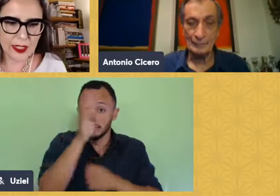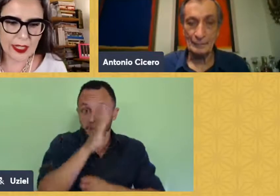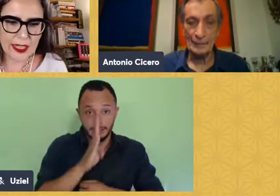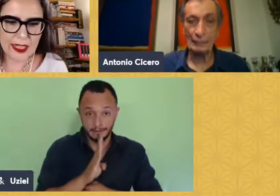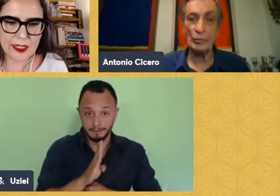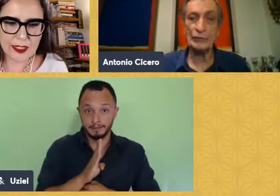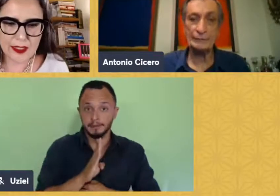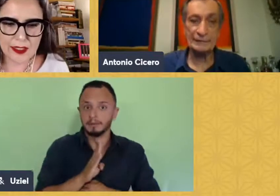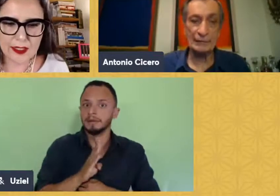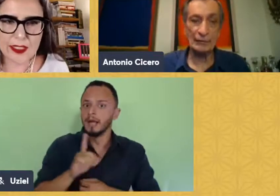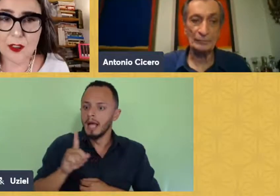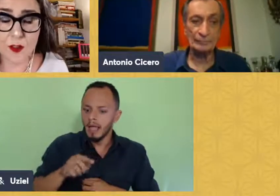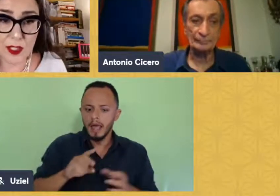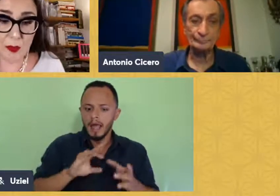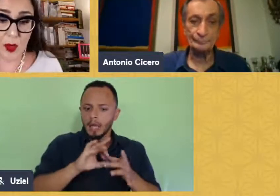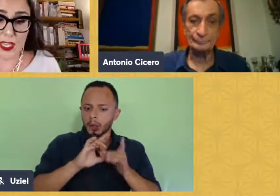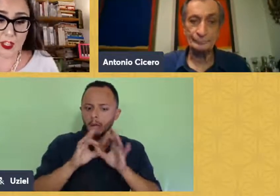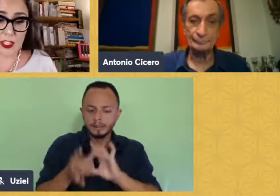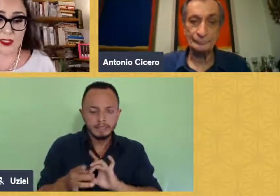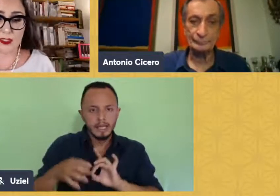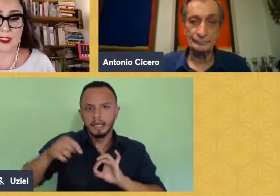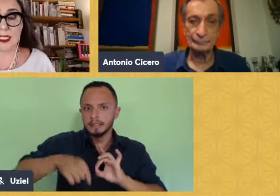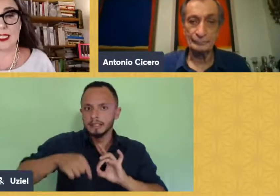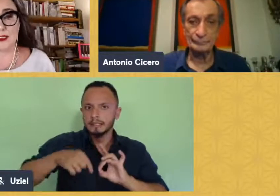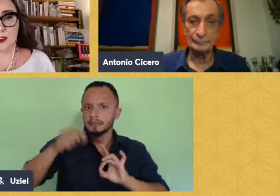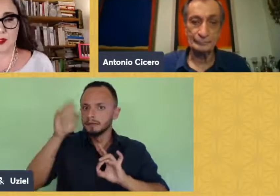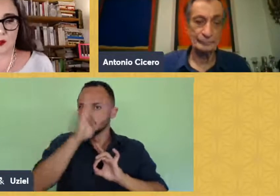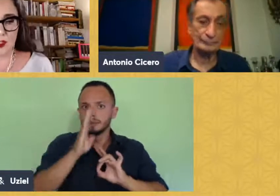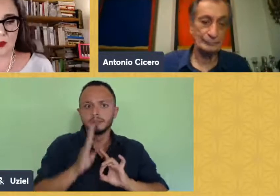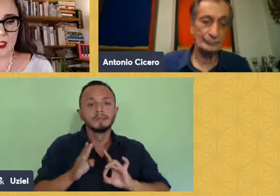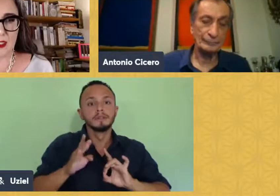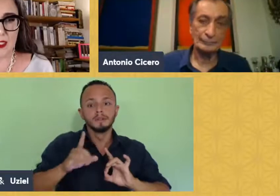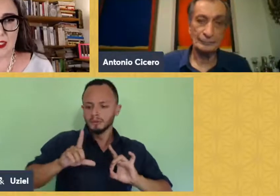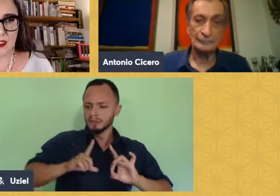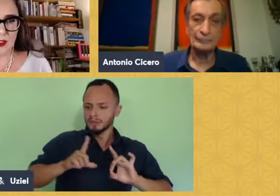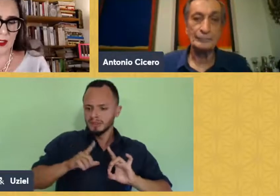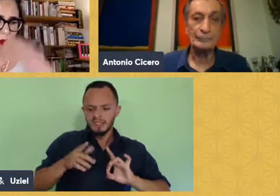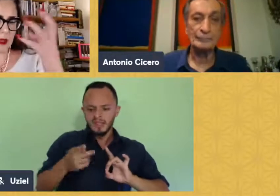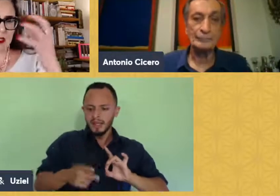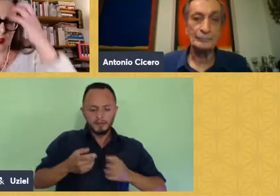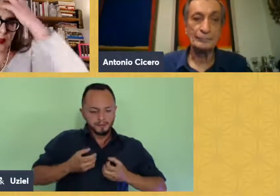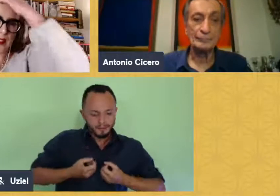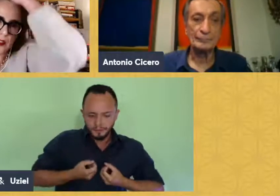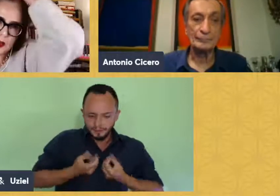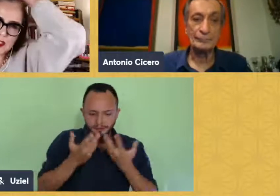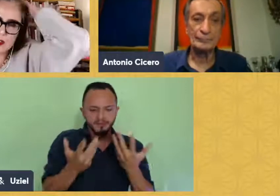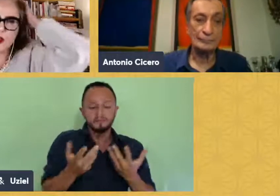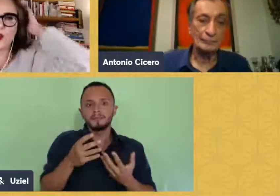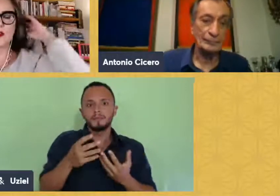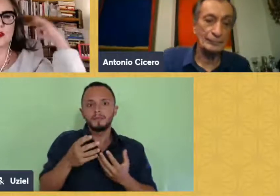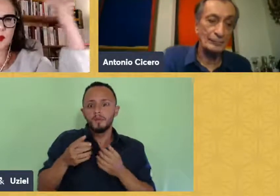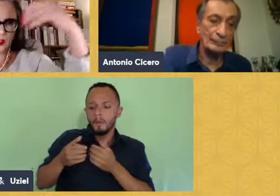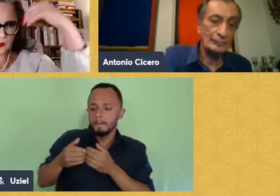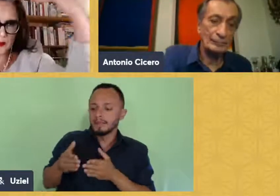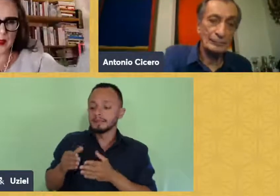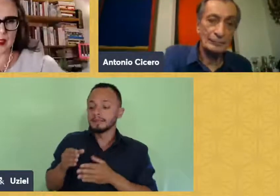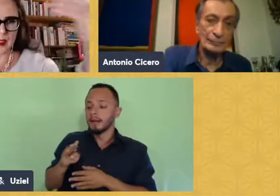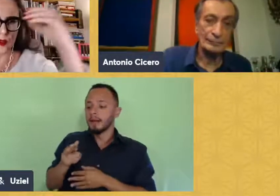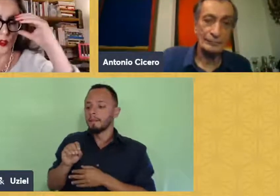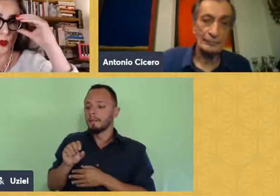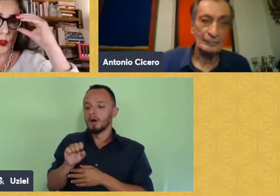né? Muito especial. Essa força poética da letra na música brasileira, que começa talvez ali na bossa nova,